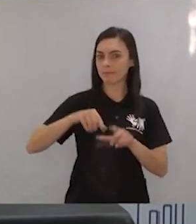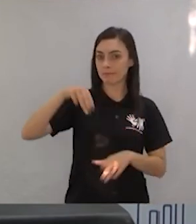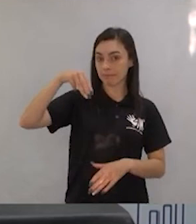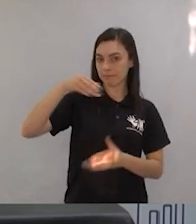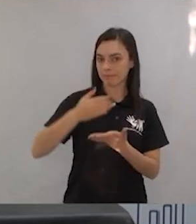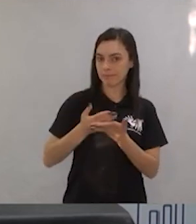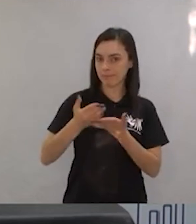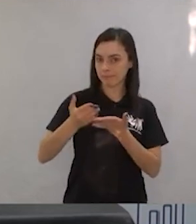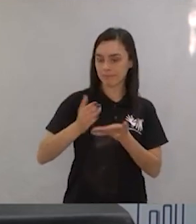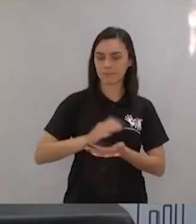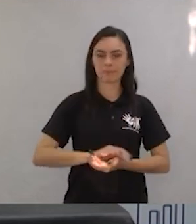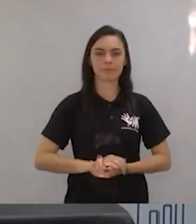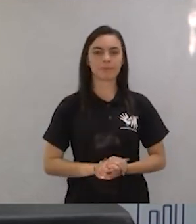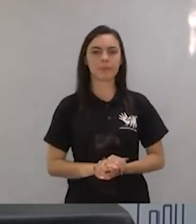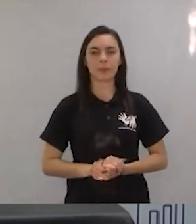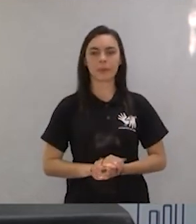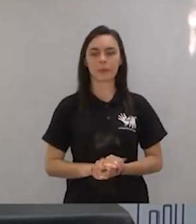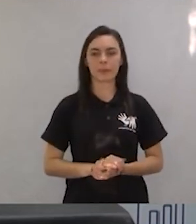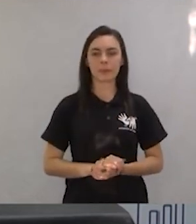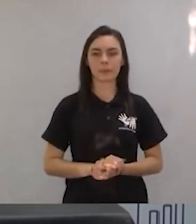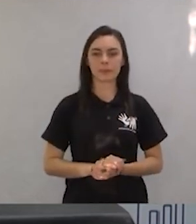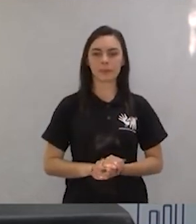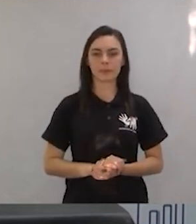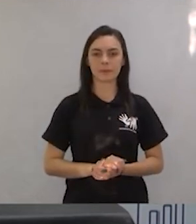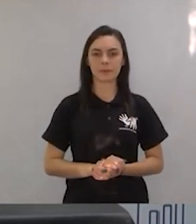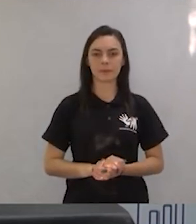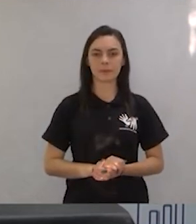que começam com a letra M.